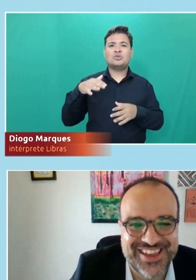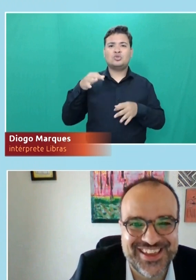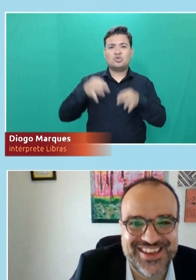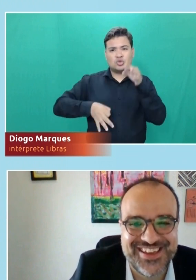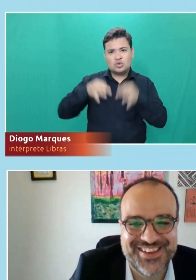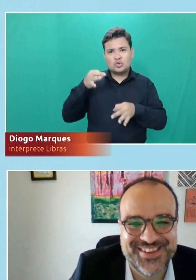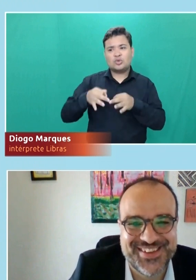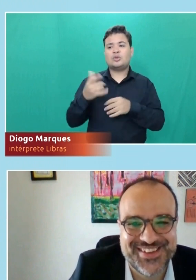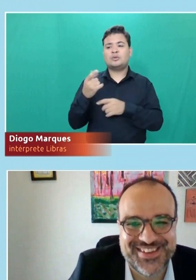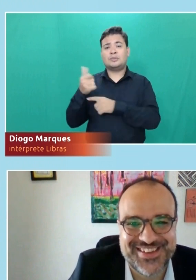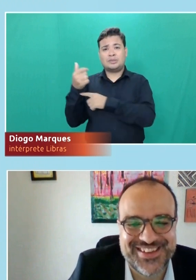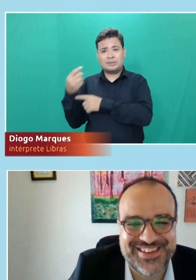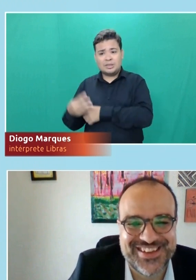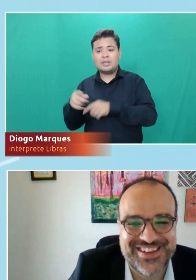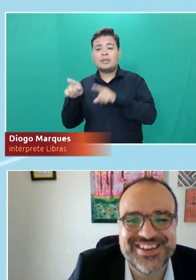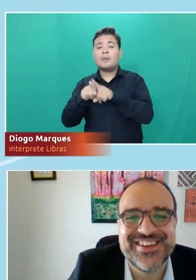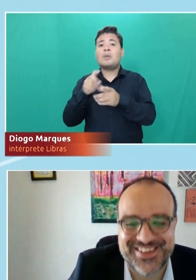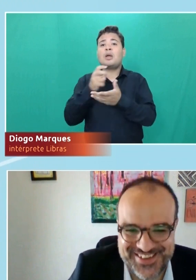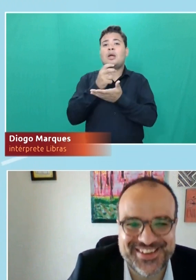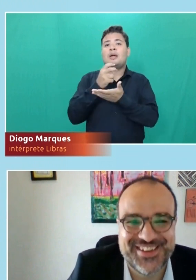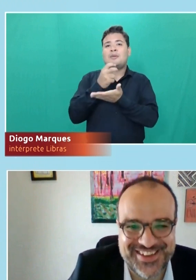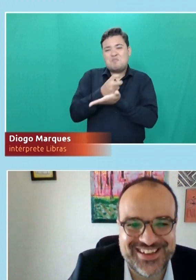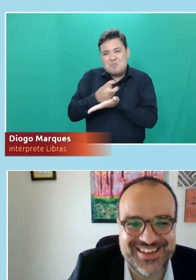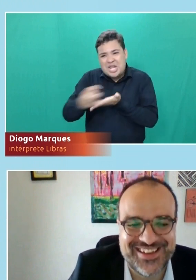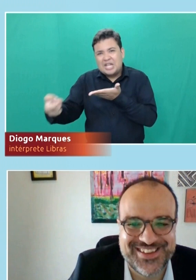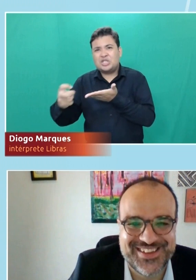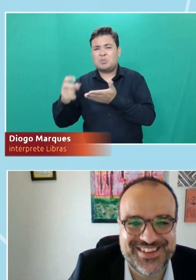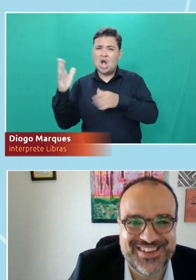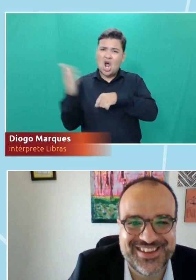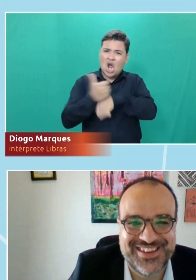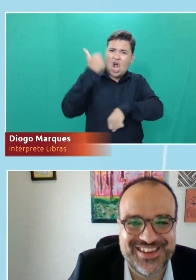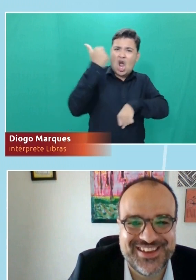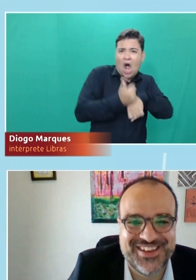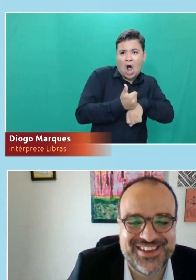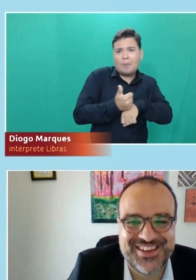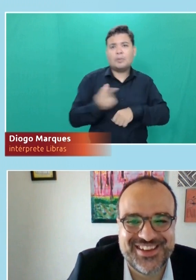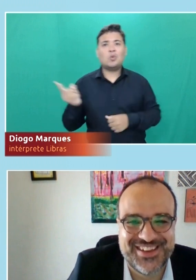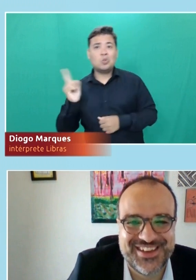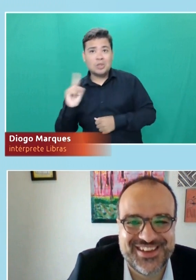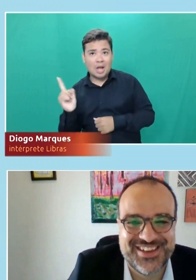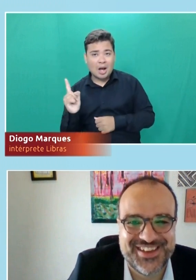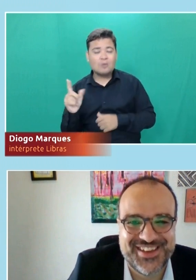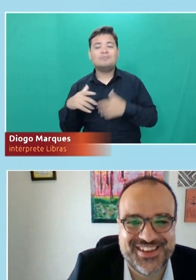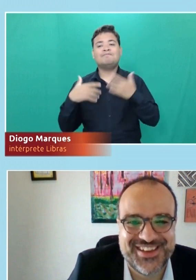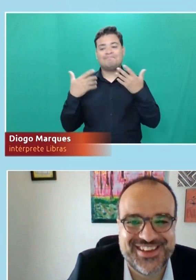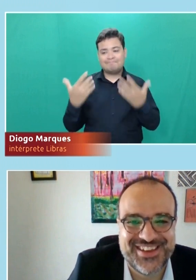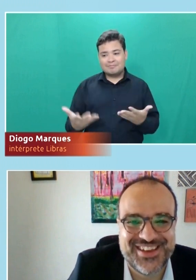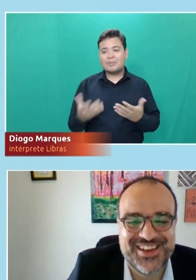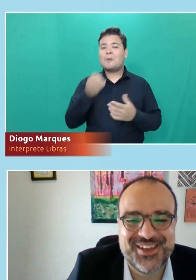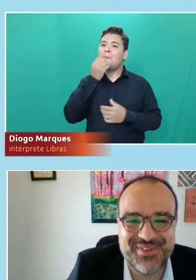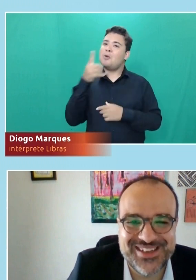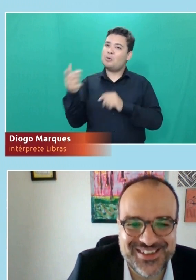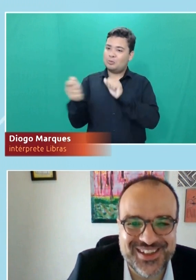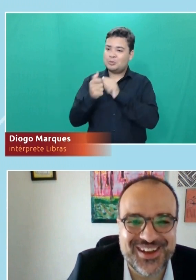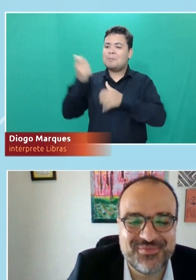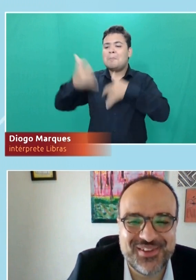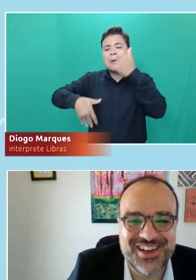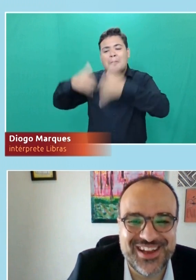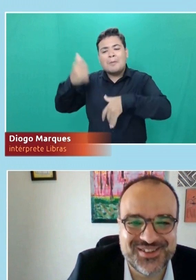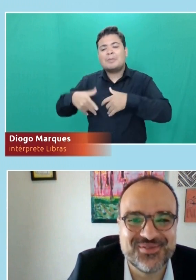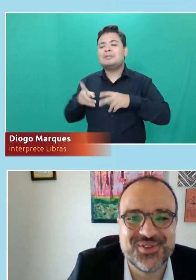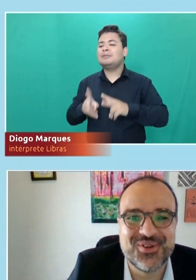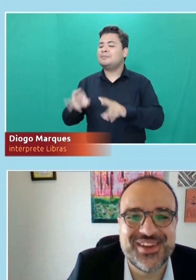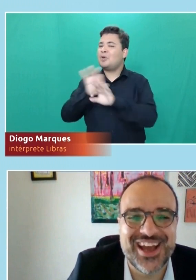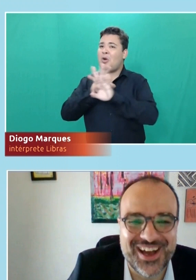do impeachment, se foi ou não foi golpe em 2016, e agora novamente analisando o cenário político brasileiro. Sempre muito bom, professor, ouvi-lo, sempre uma